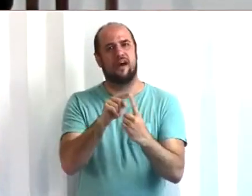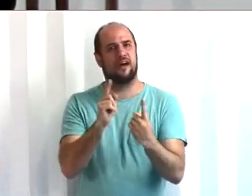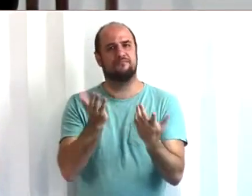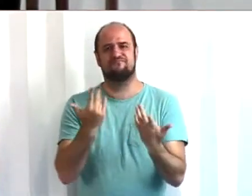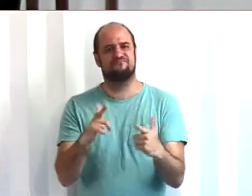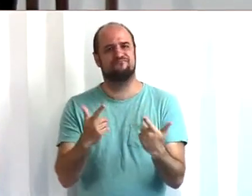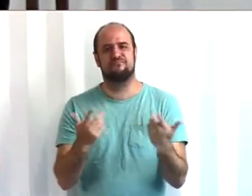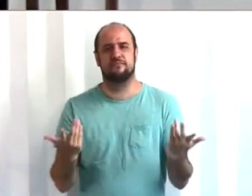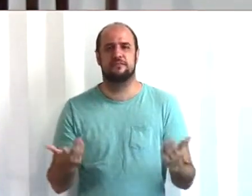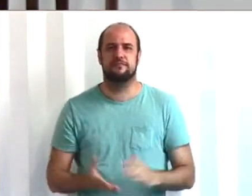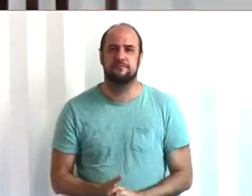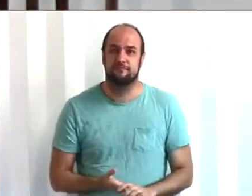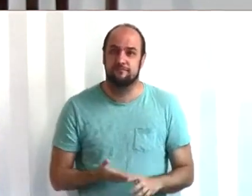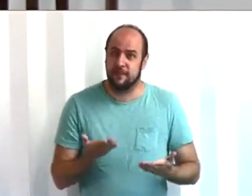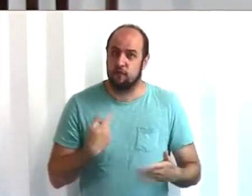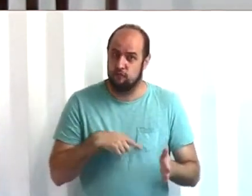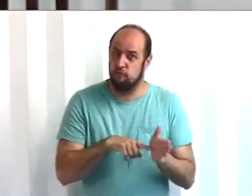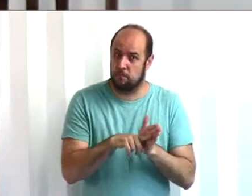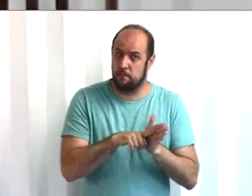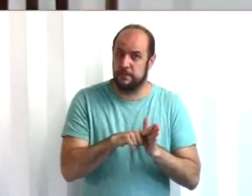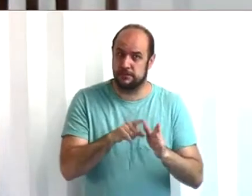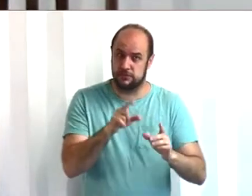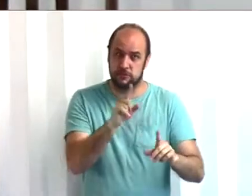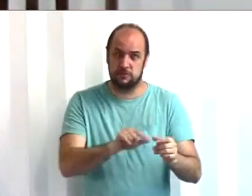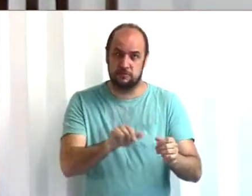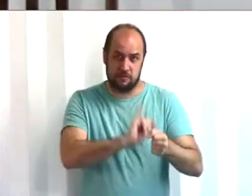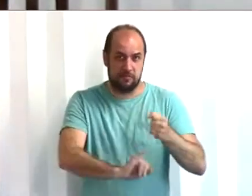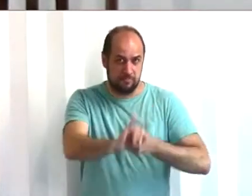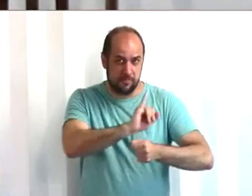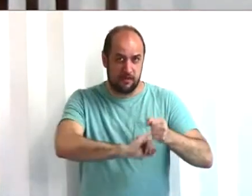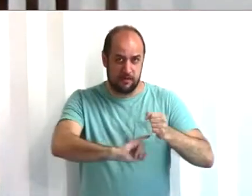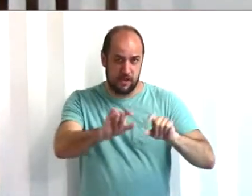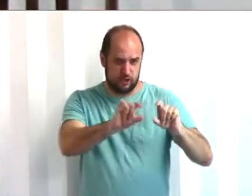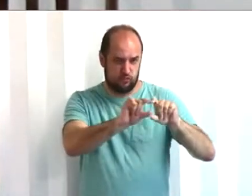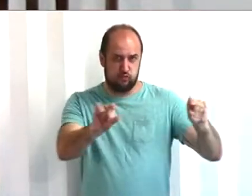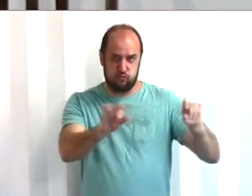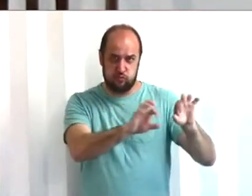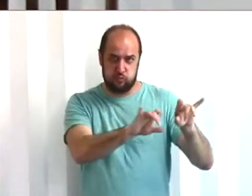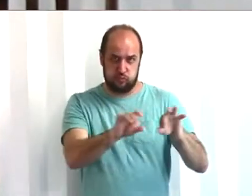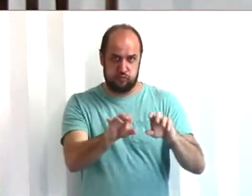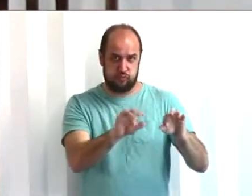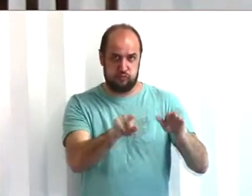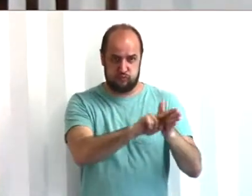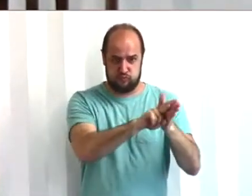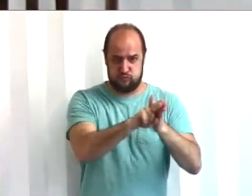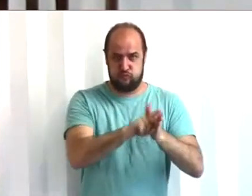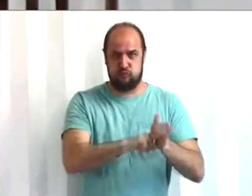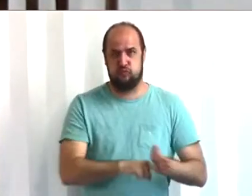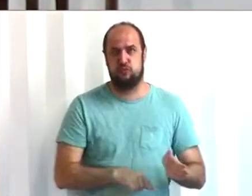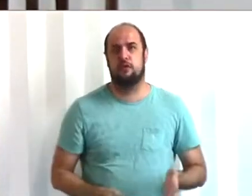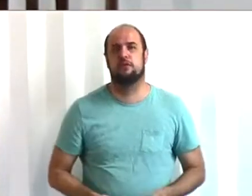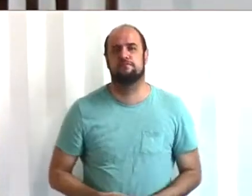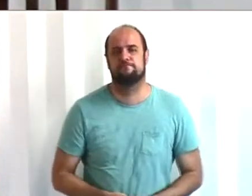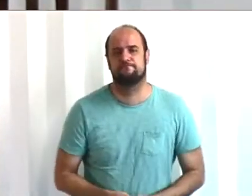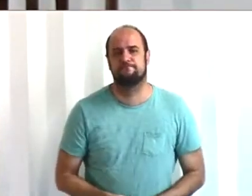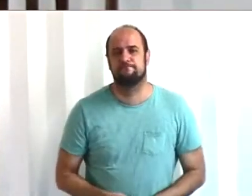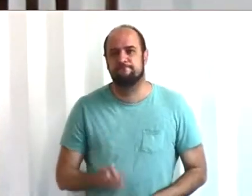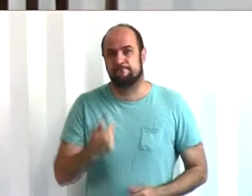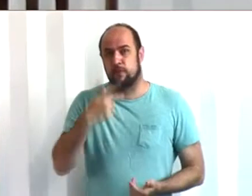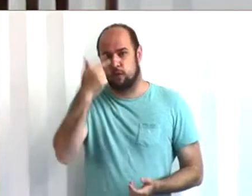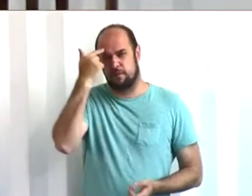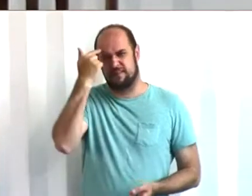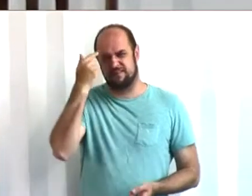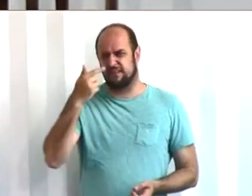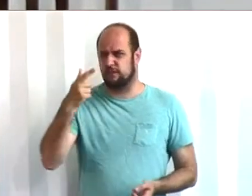busca. Eu estou falando de busca, de coisas que pessoas procuram saber. Eu penso que por conta disso,